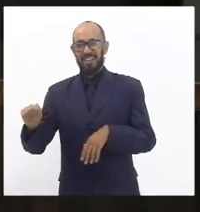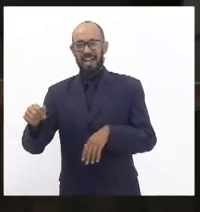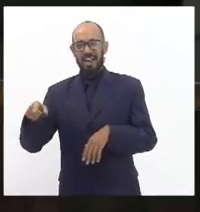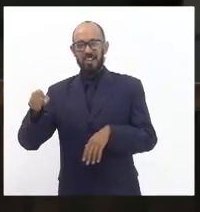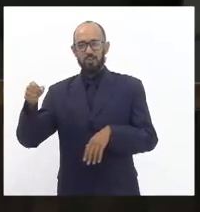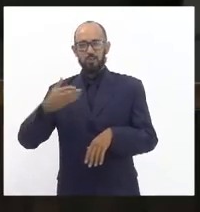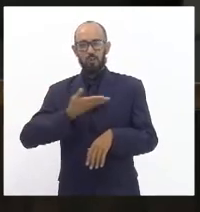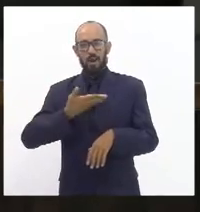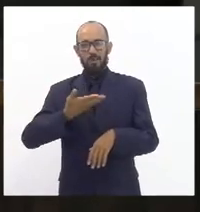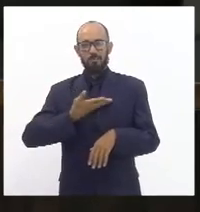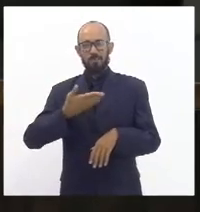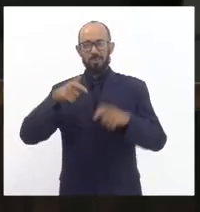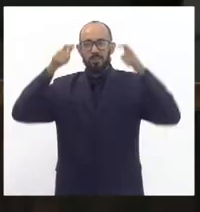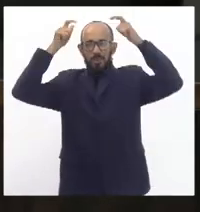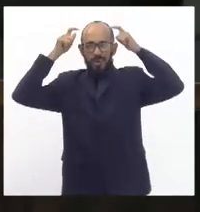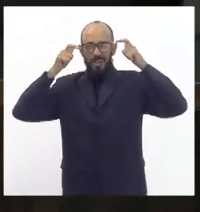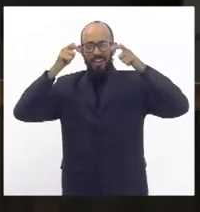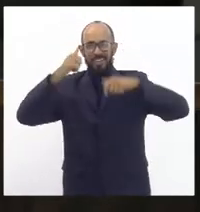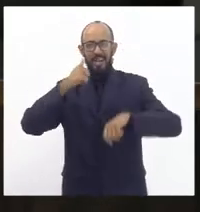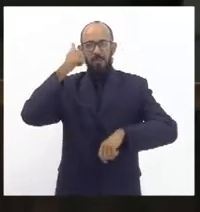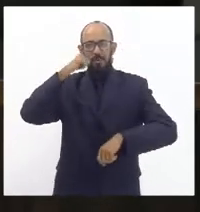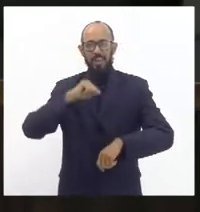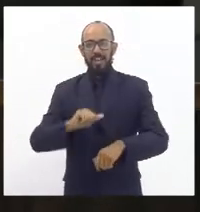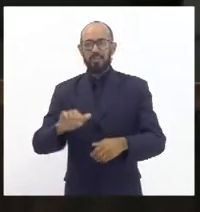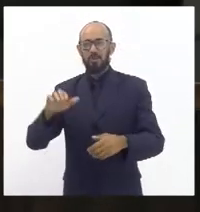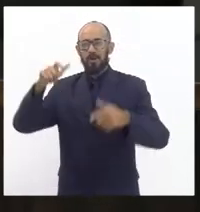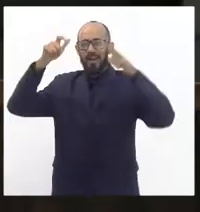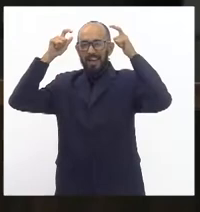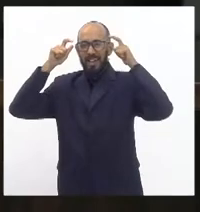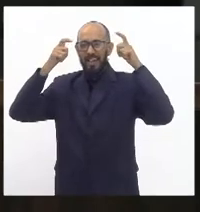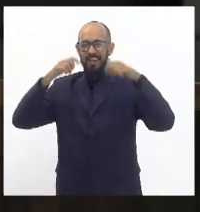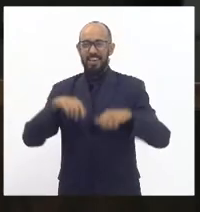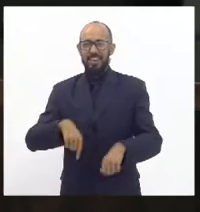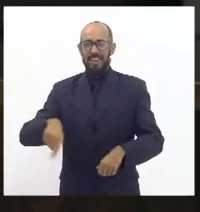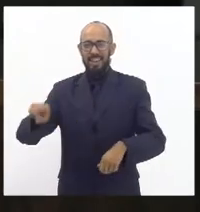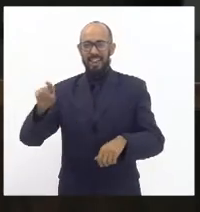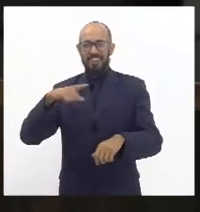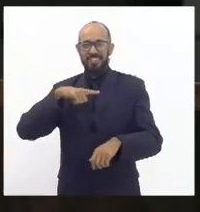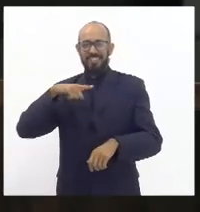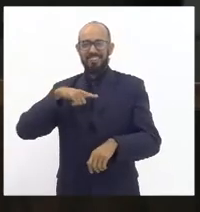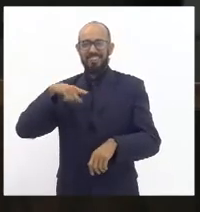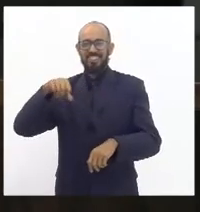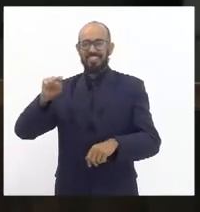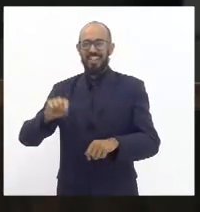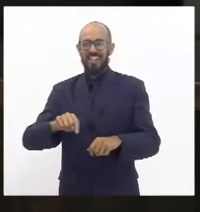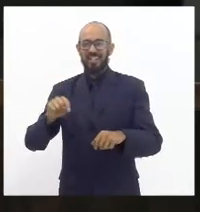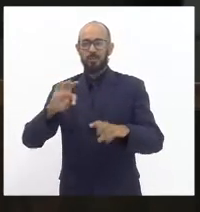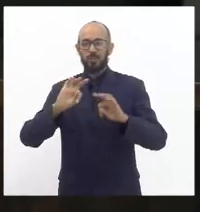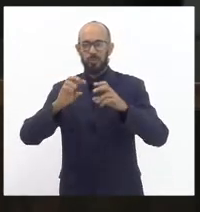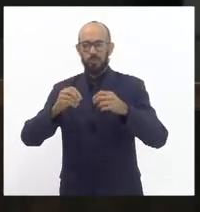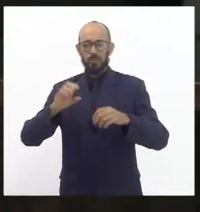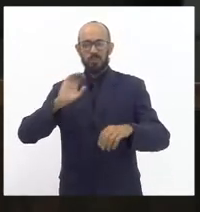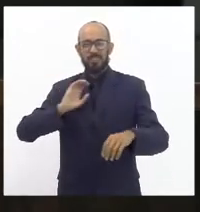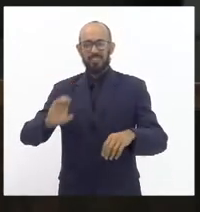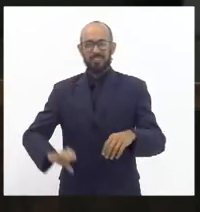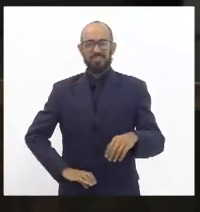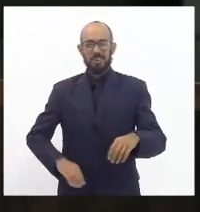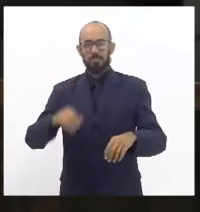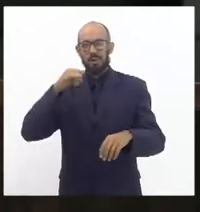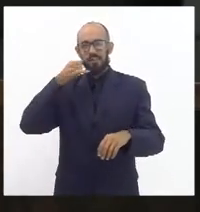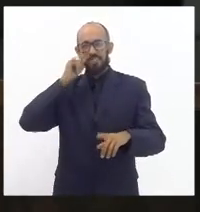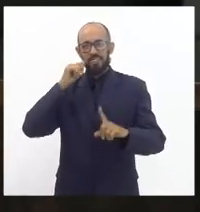mulher quero na cama que escolherei Passárgada tem tudo é outra civilização tem um processo seguro de impedir concepção